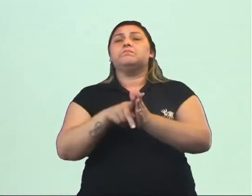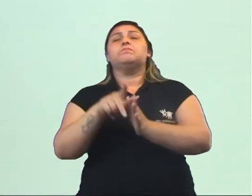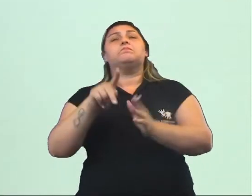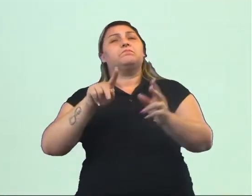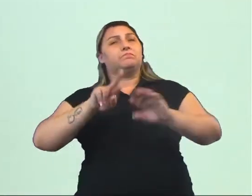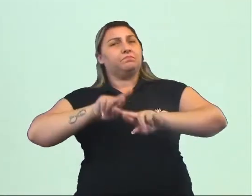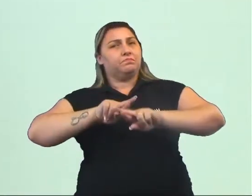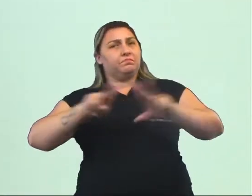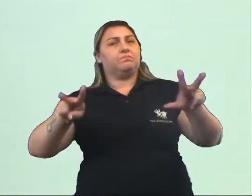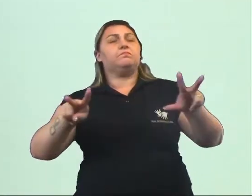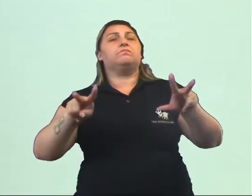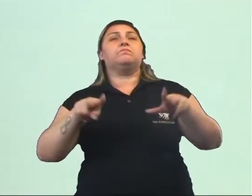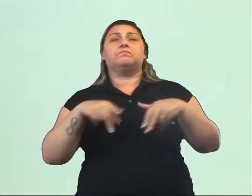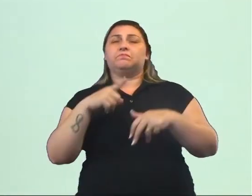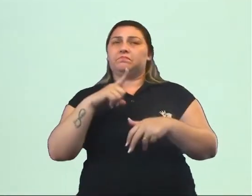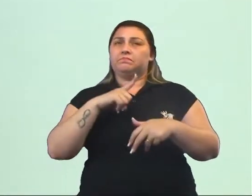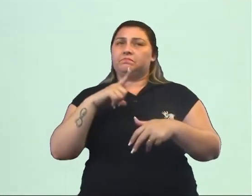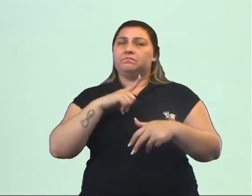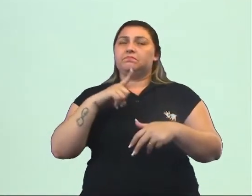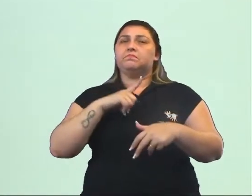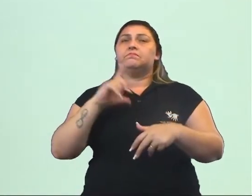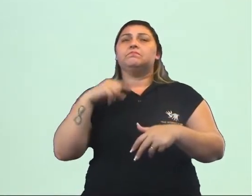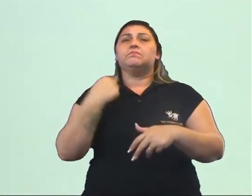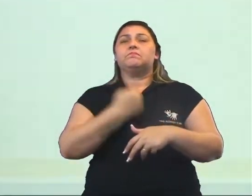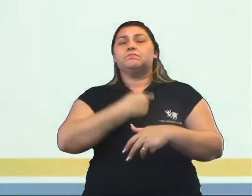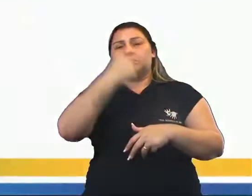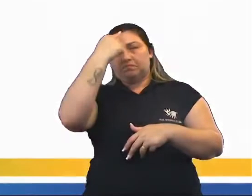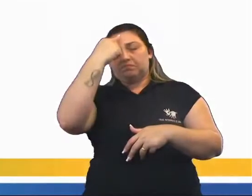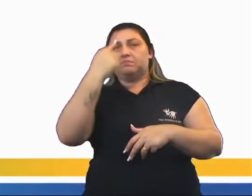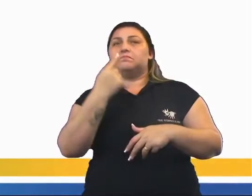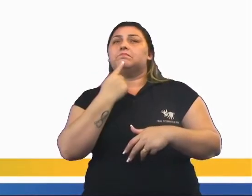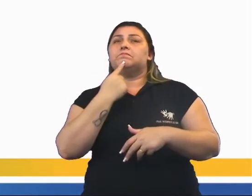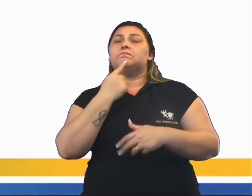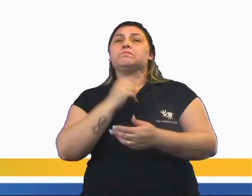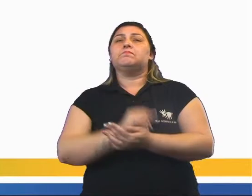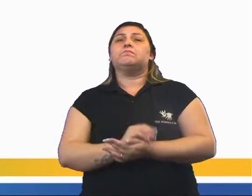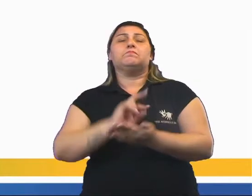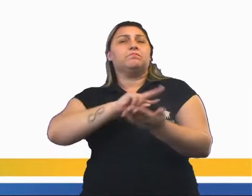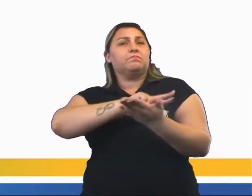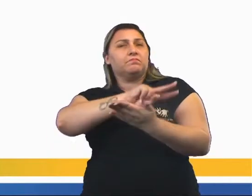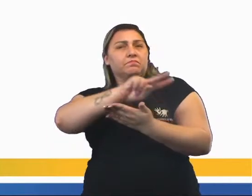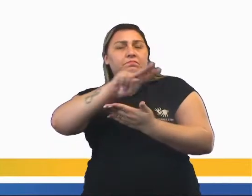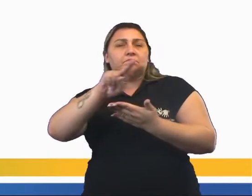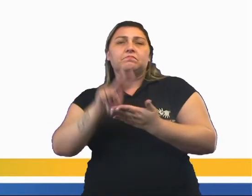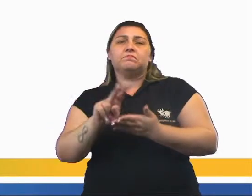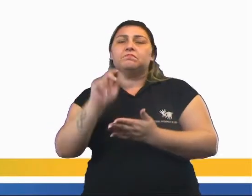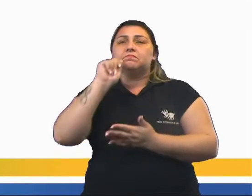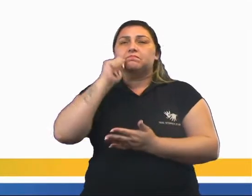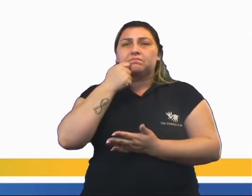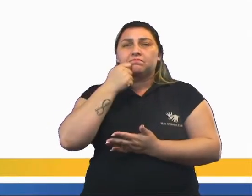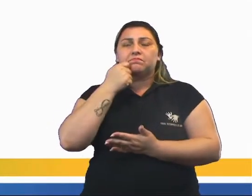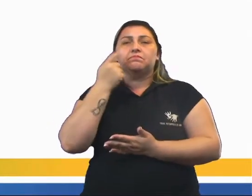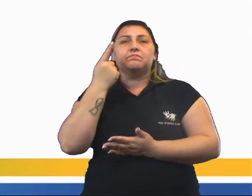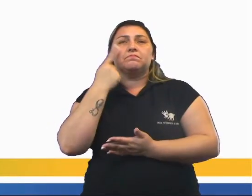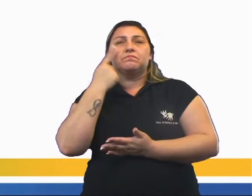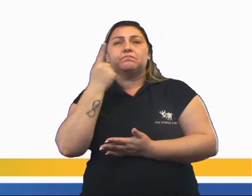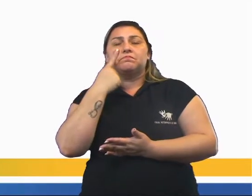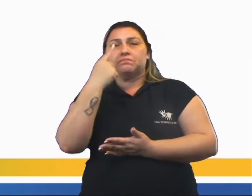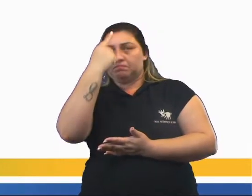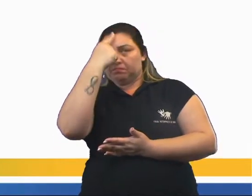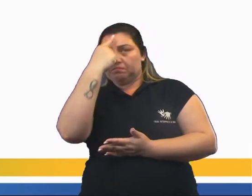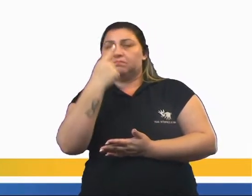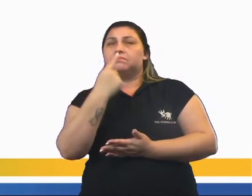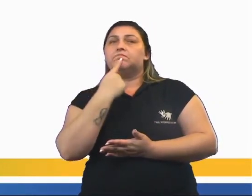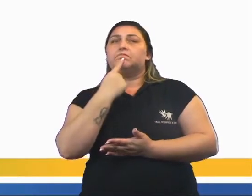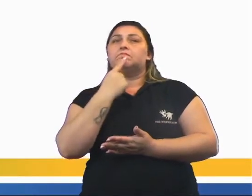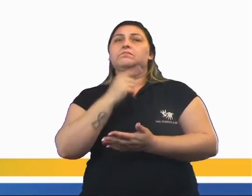são diferentes entre si. Temos ali na nossa imagem, vamos voltar lá, vários tipos de pães. Vamos à imagem